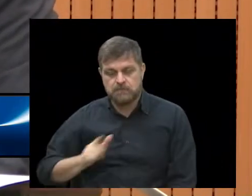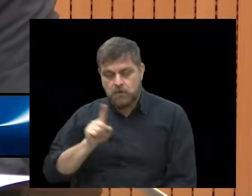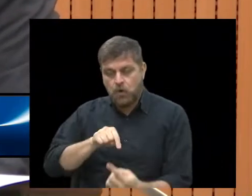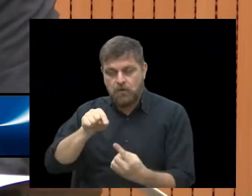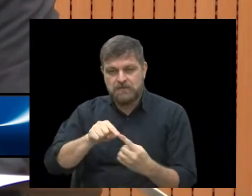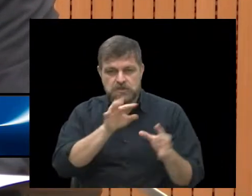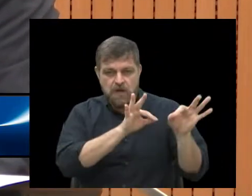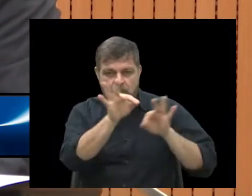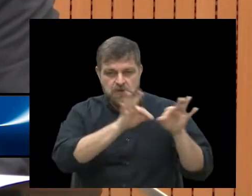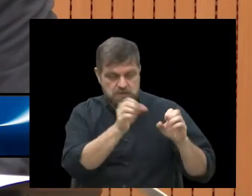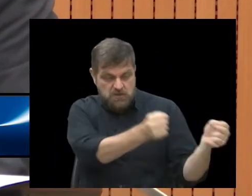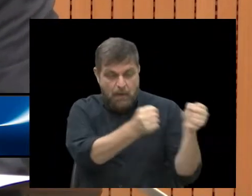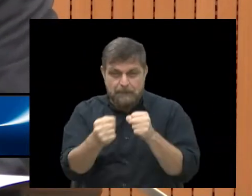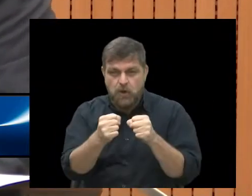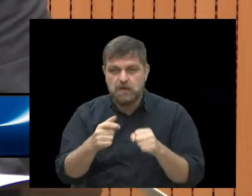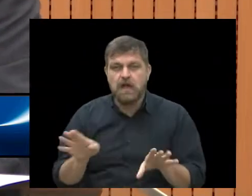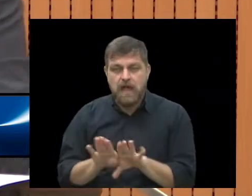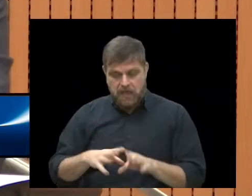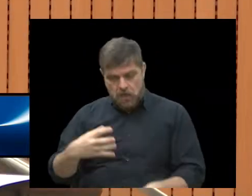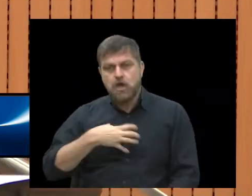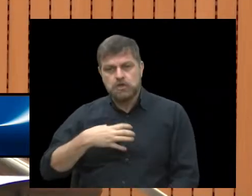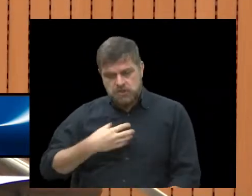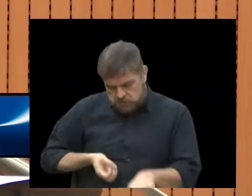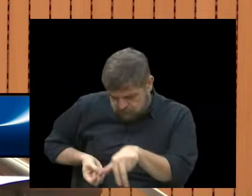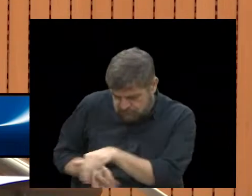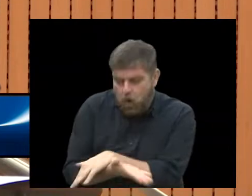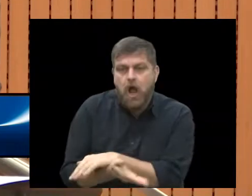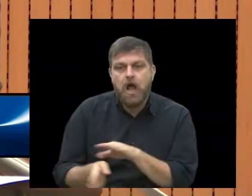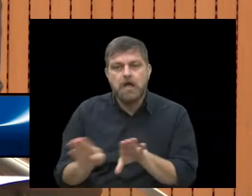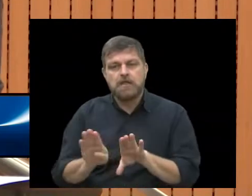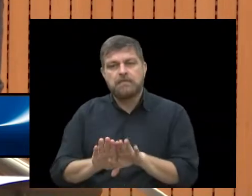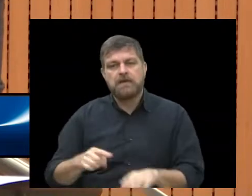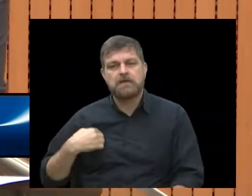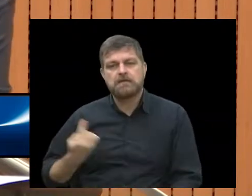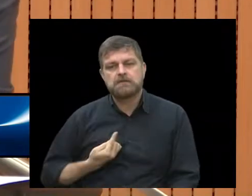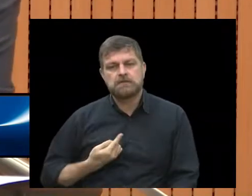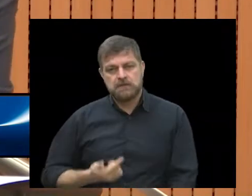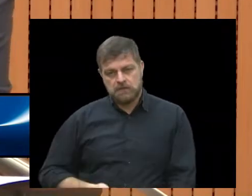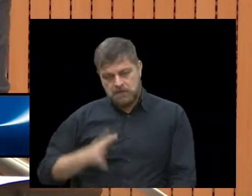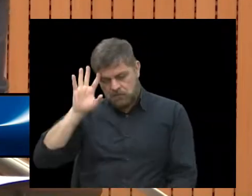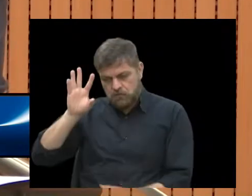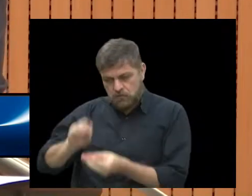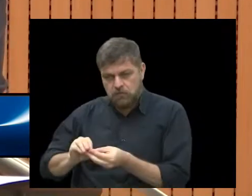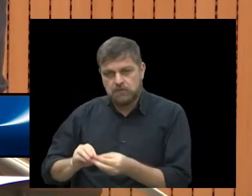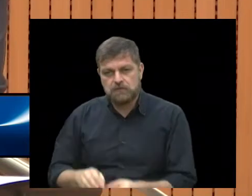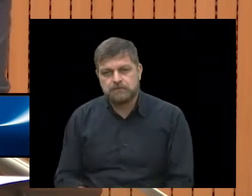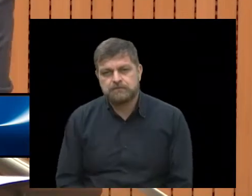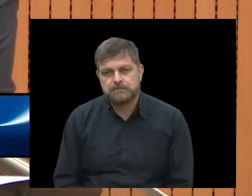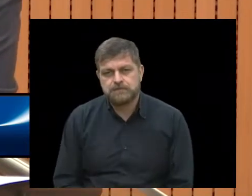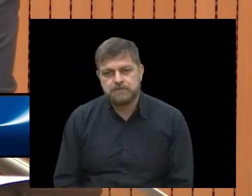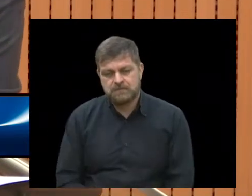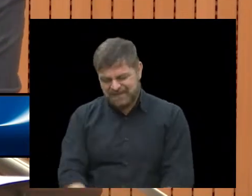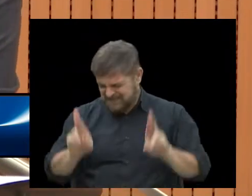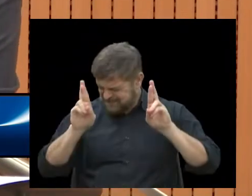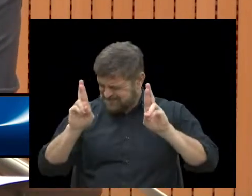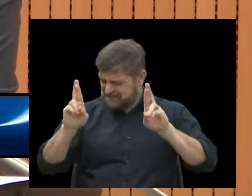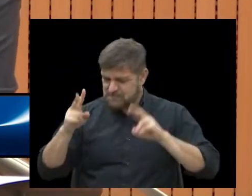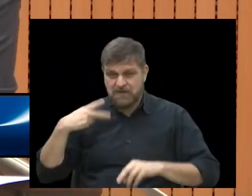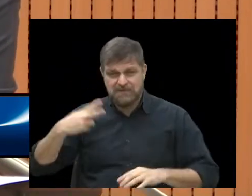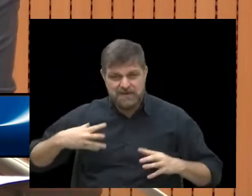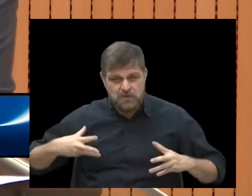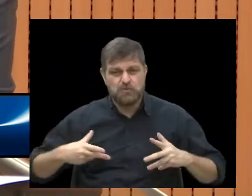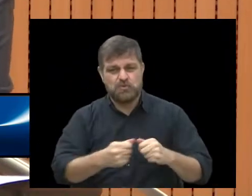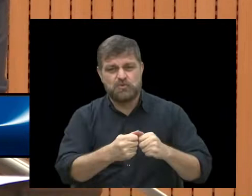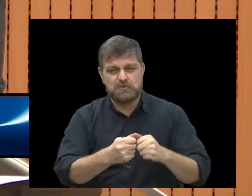de um projeto de poder é uma forma de corrupção. Para concluir, e vou te dar a parte, vereador, espero que vocês